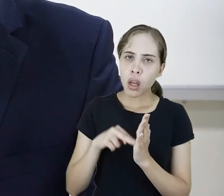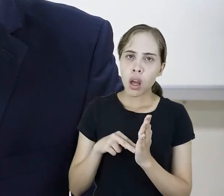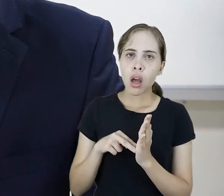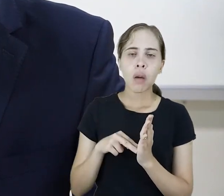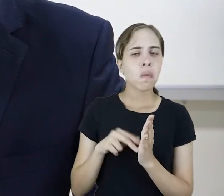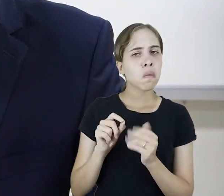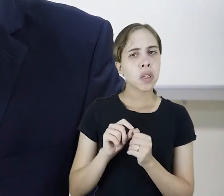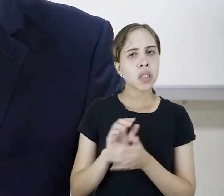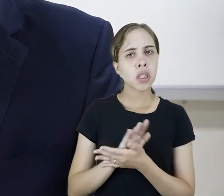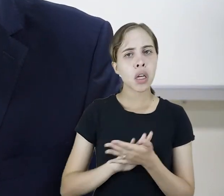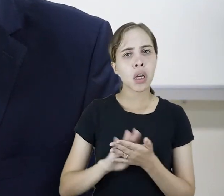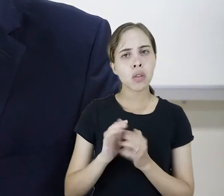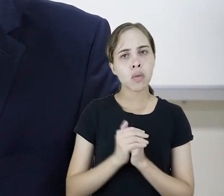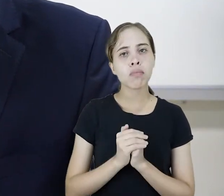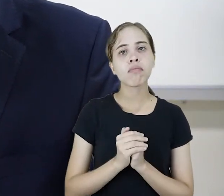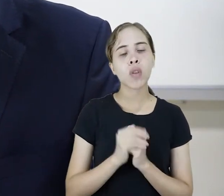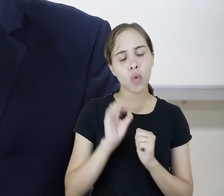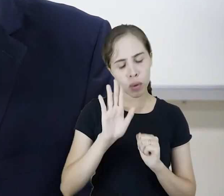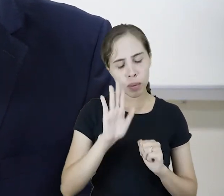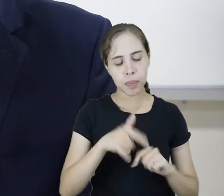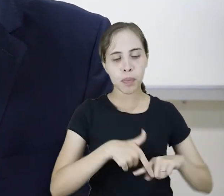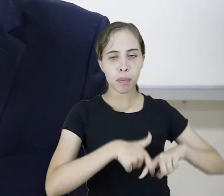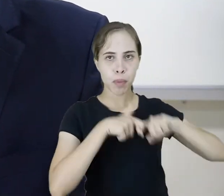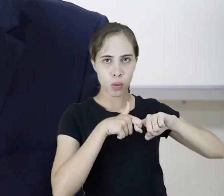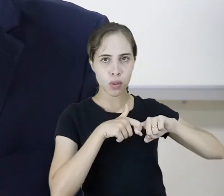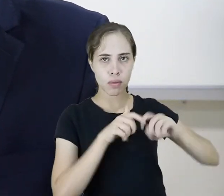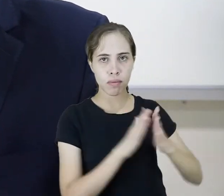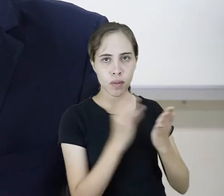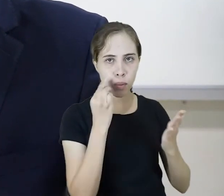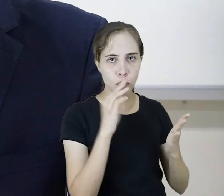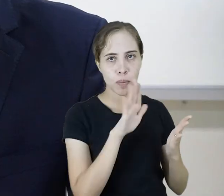oração. Então fiz uma pausa e orei.